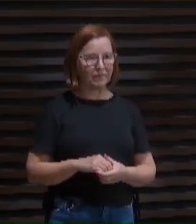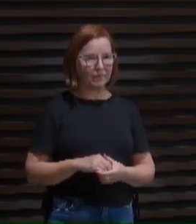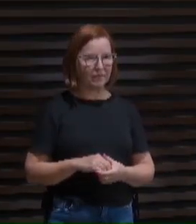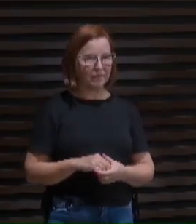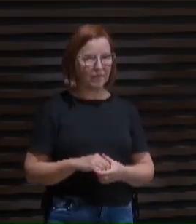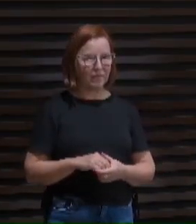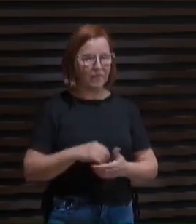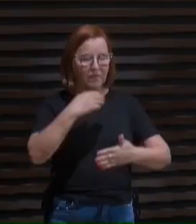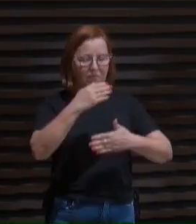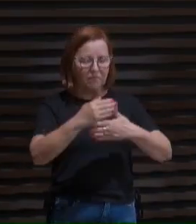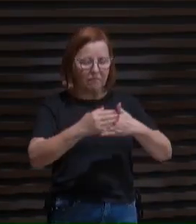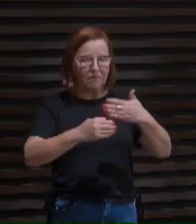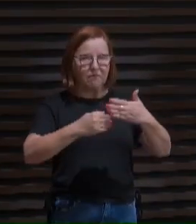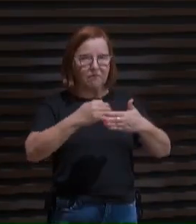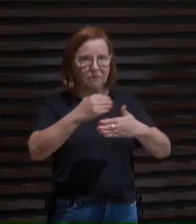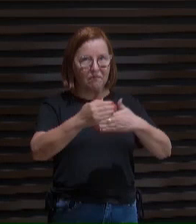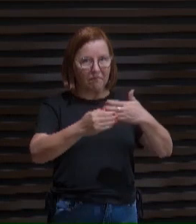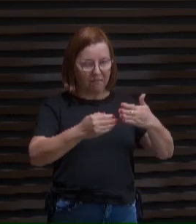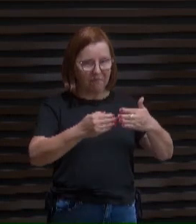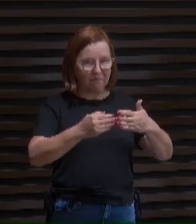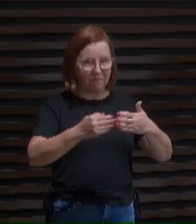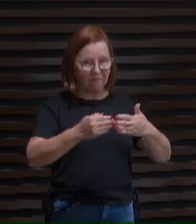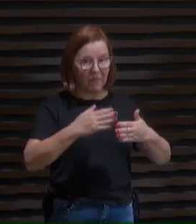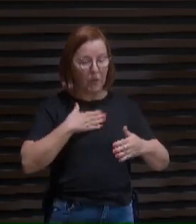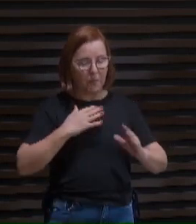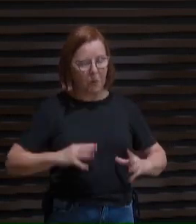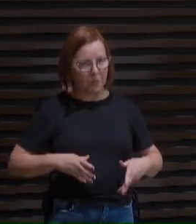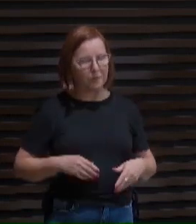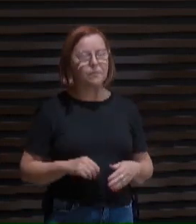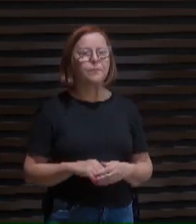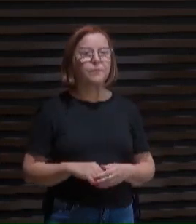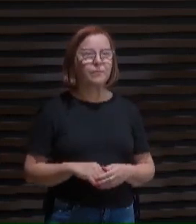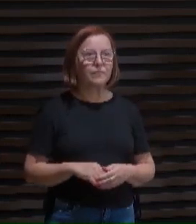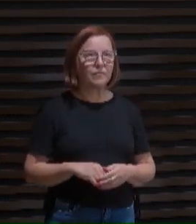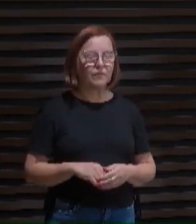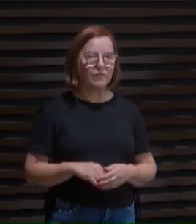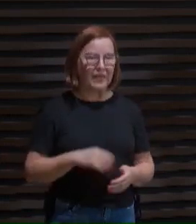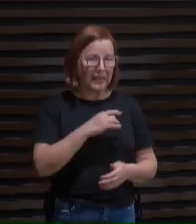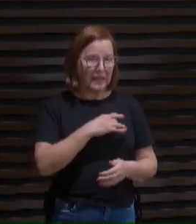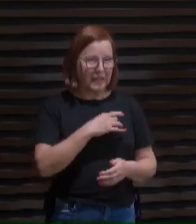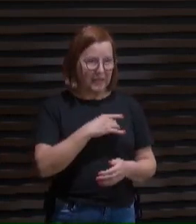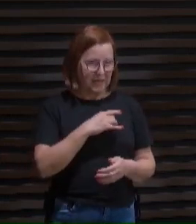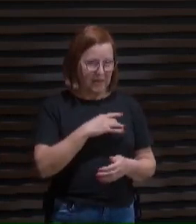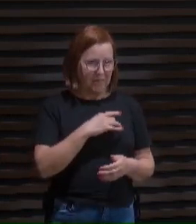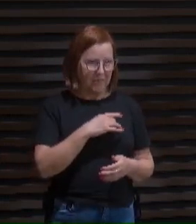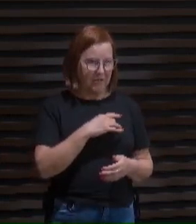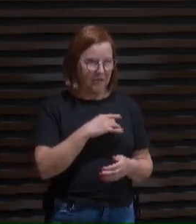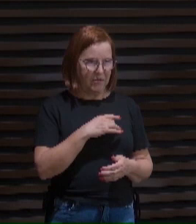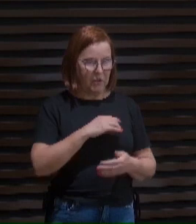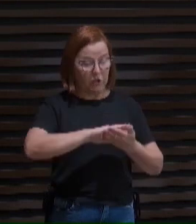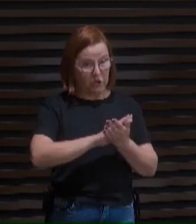E ela vai se instalando no meu corpo. Então, o temor é algo que nos